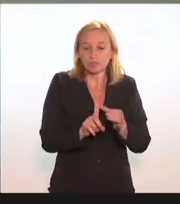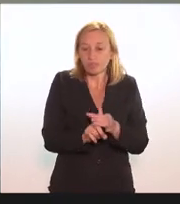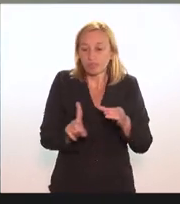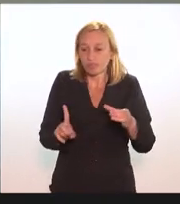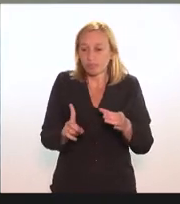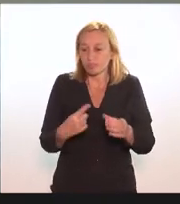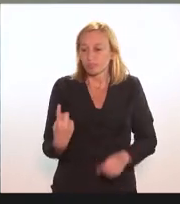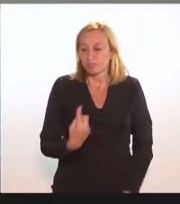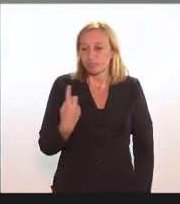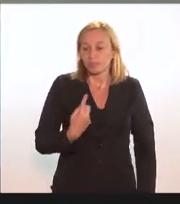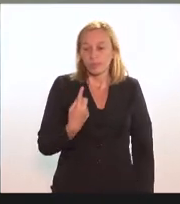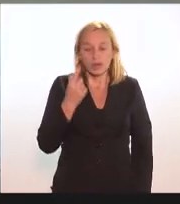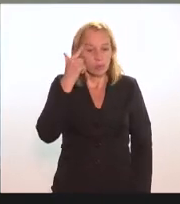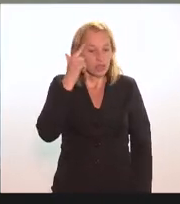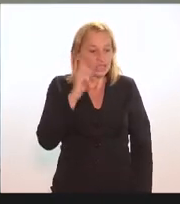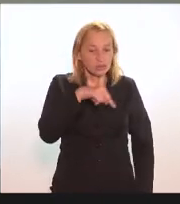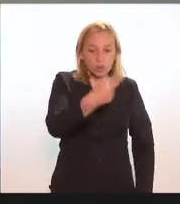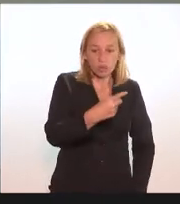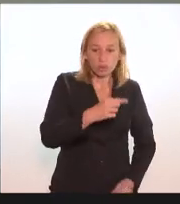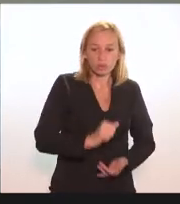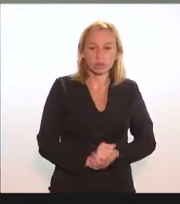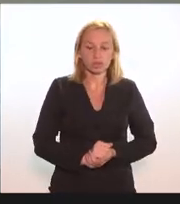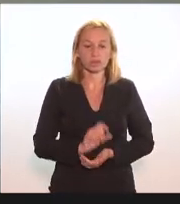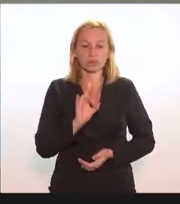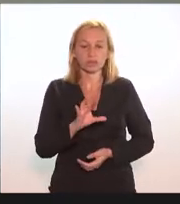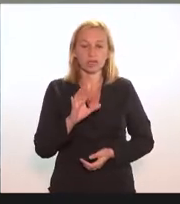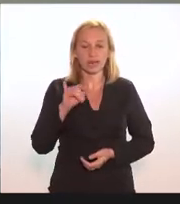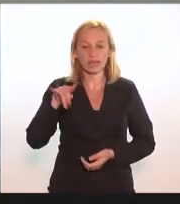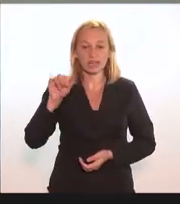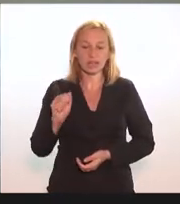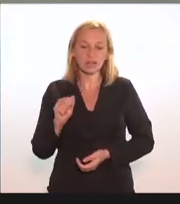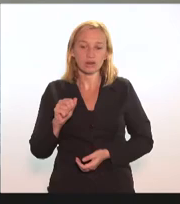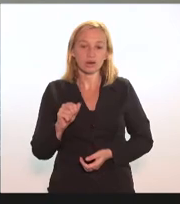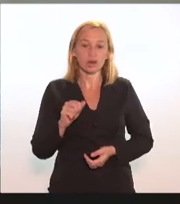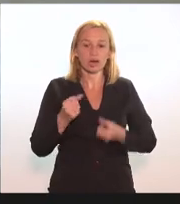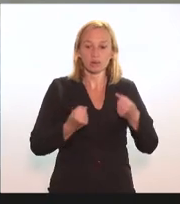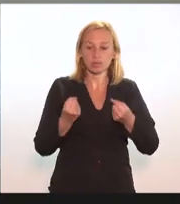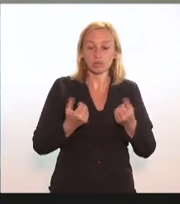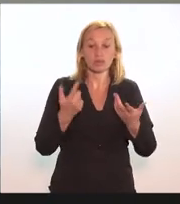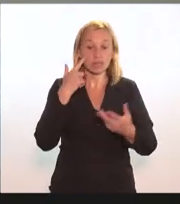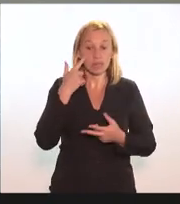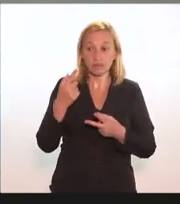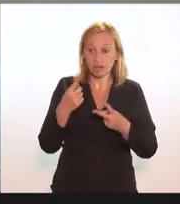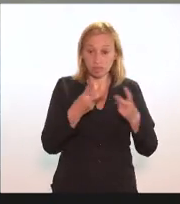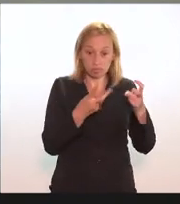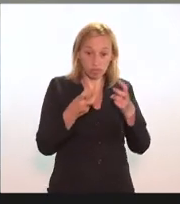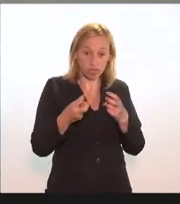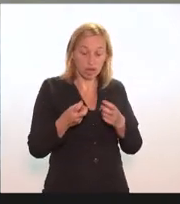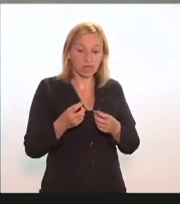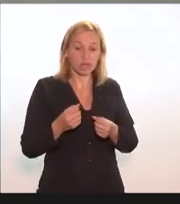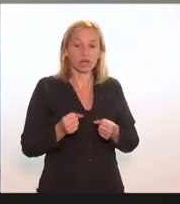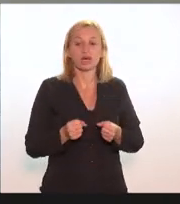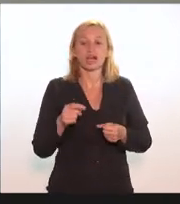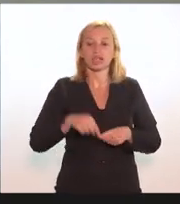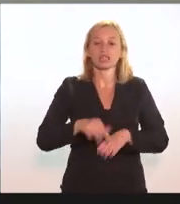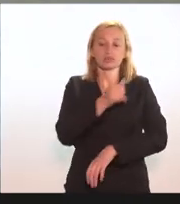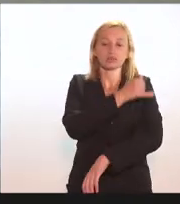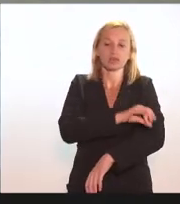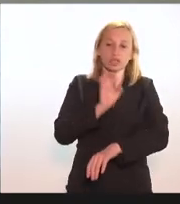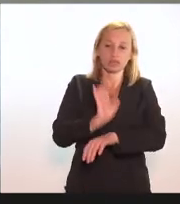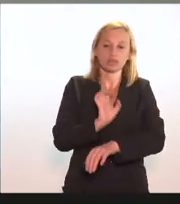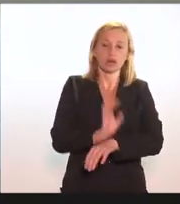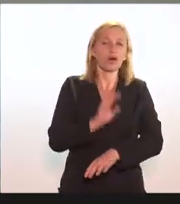sem pensar no todo. Eu dou sempre o exemplo da cadeia automotiva, né? Quando você olha a cadeia automotiva do Estado do Rio de Janeiro comparada